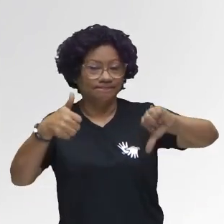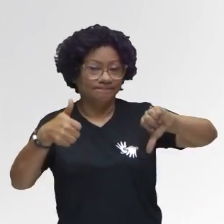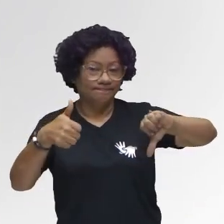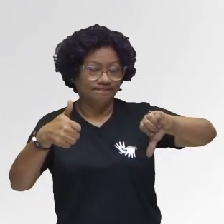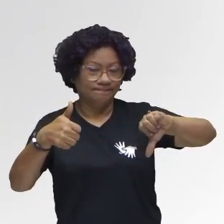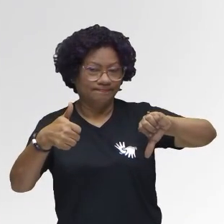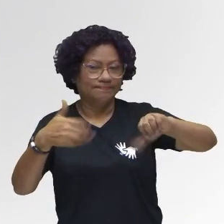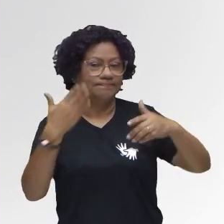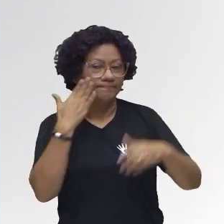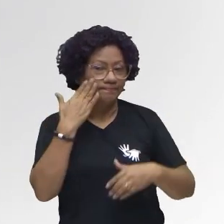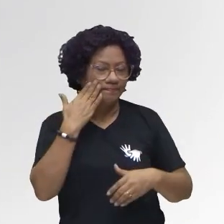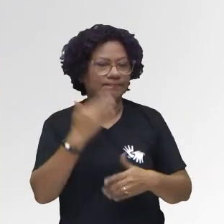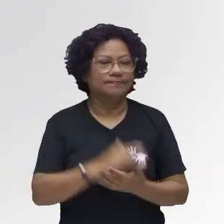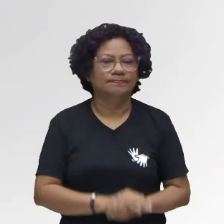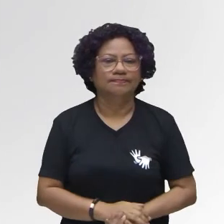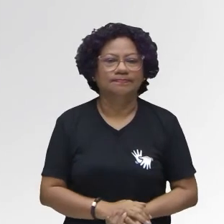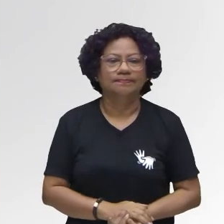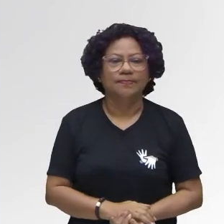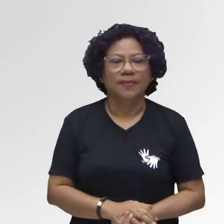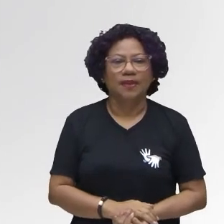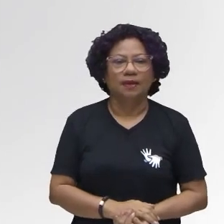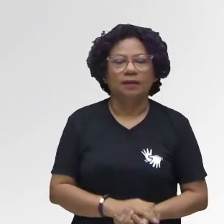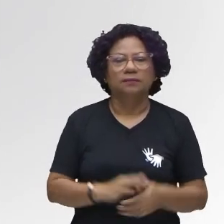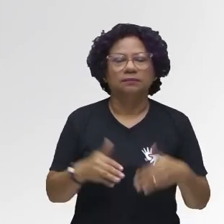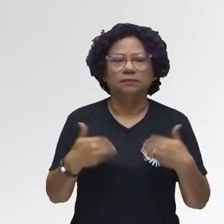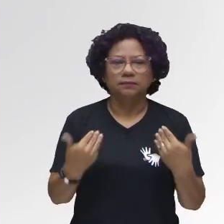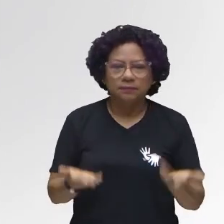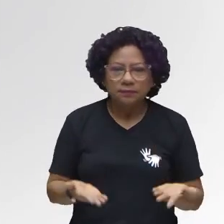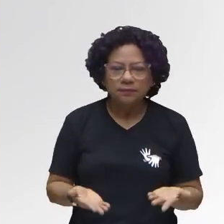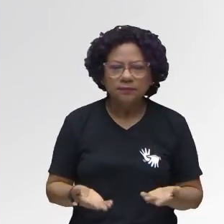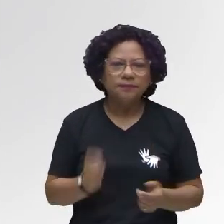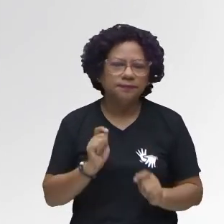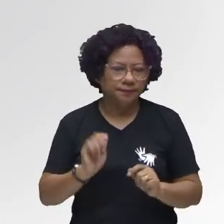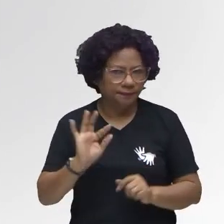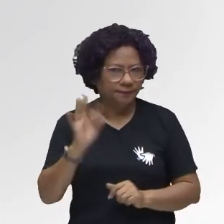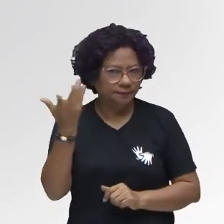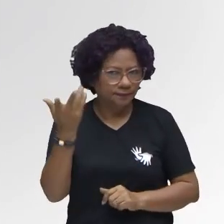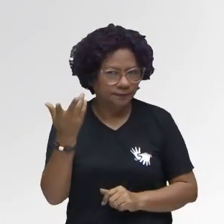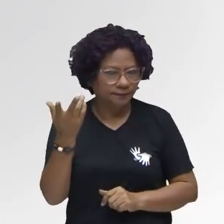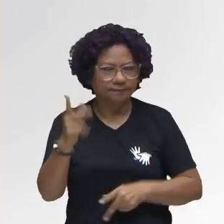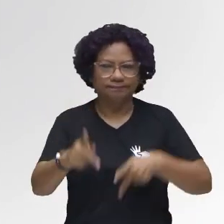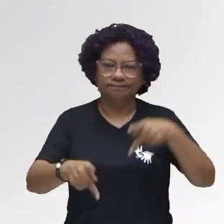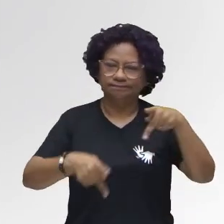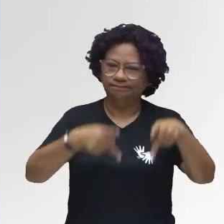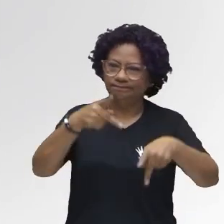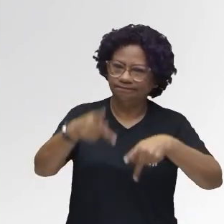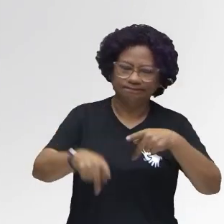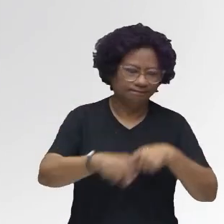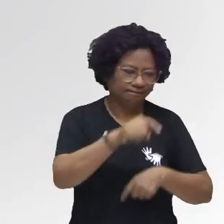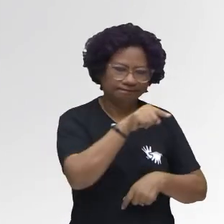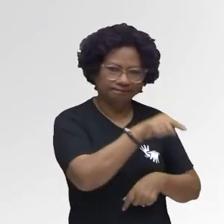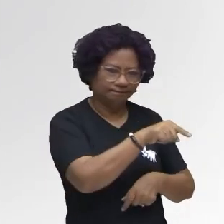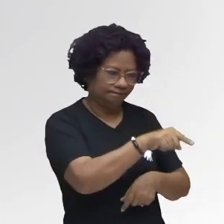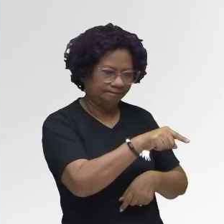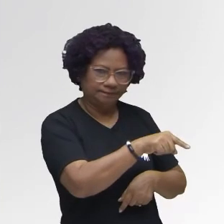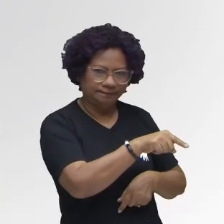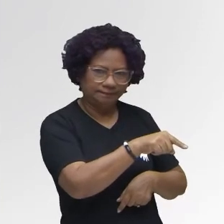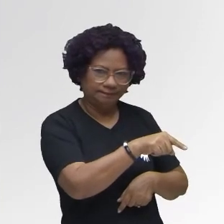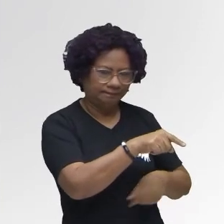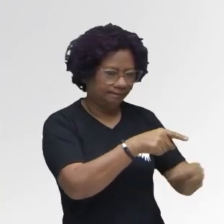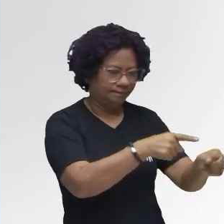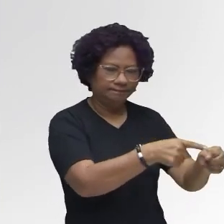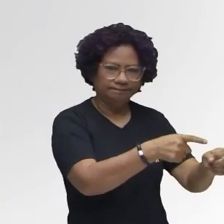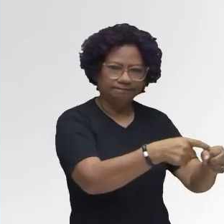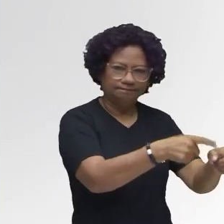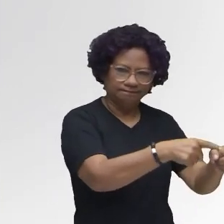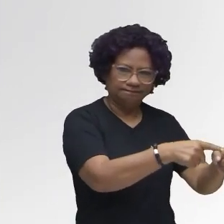algumas dessas consequências. Então, primeiro, o aumento da população. É claro, se antes eu tinha gente no campo e esse pessoal acabou